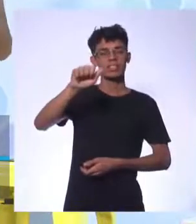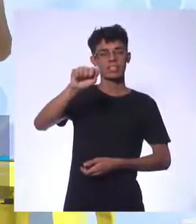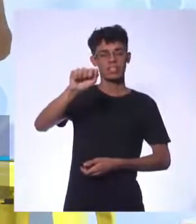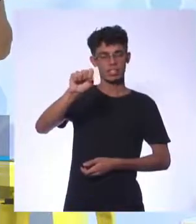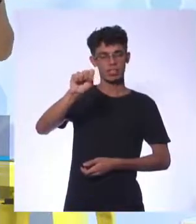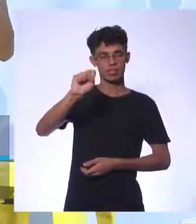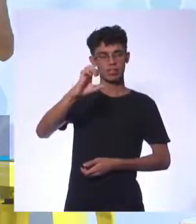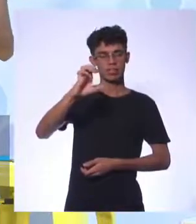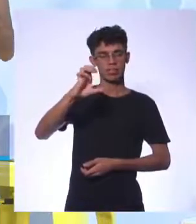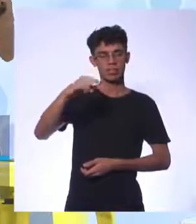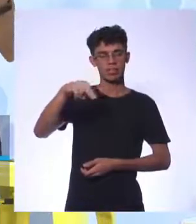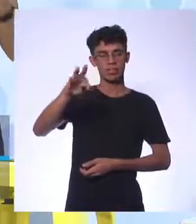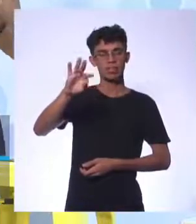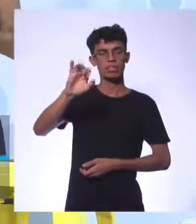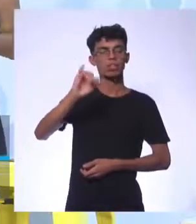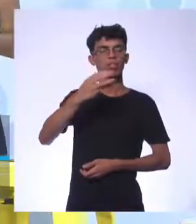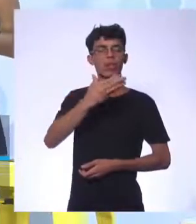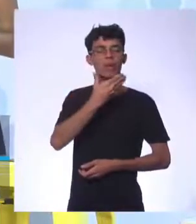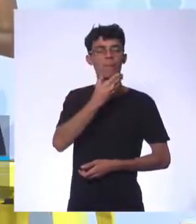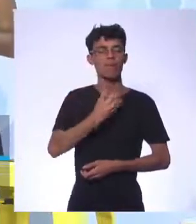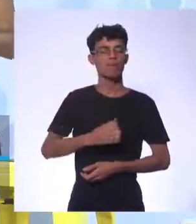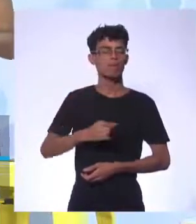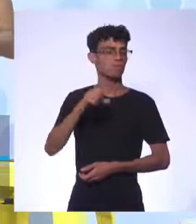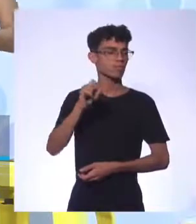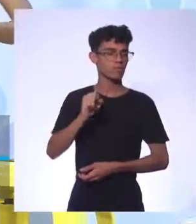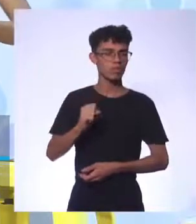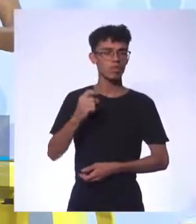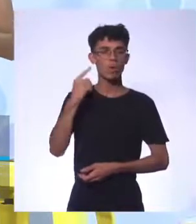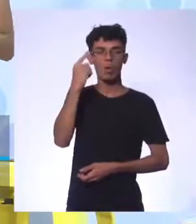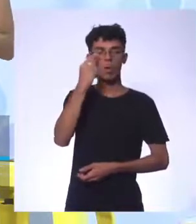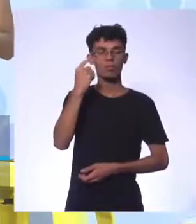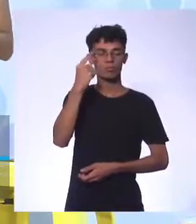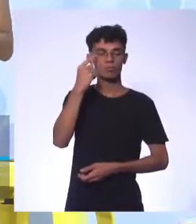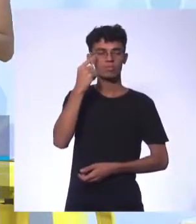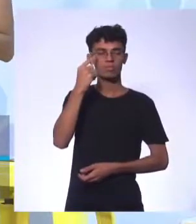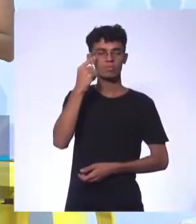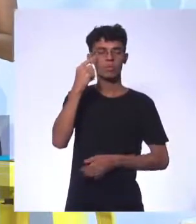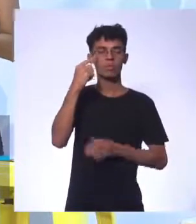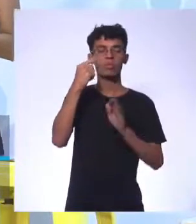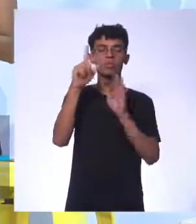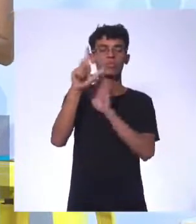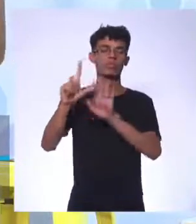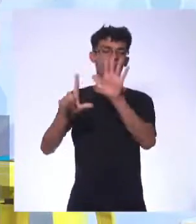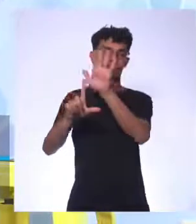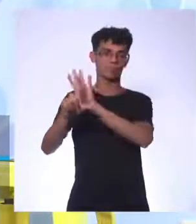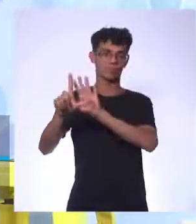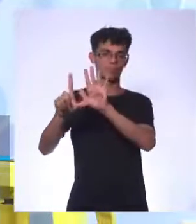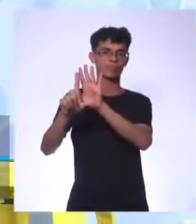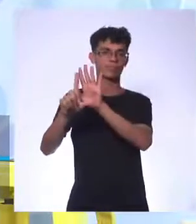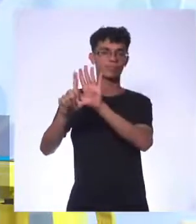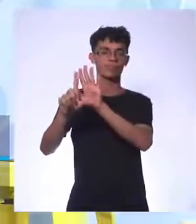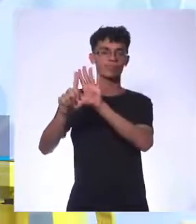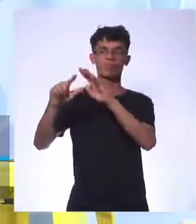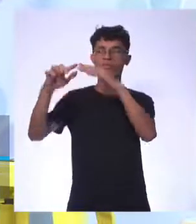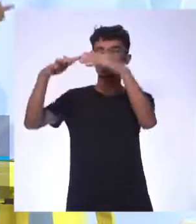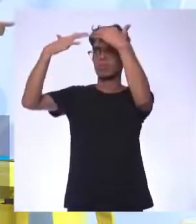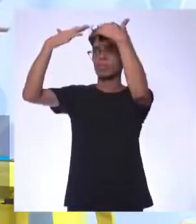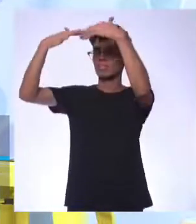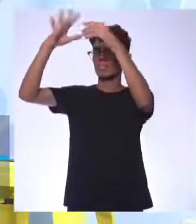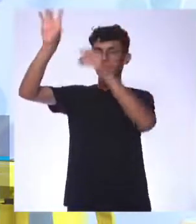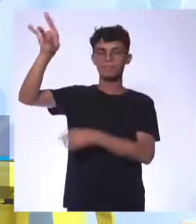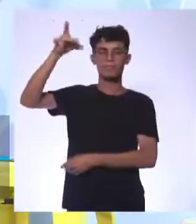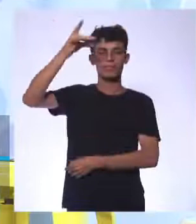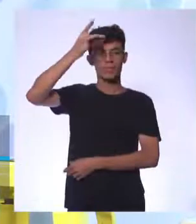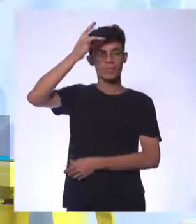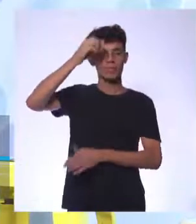cabelos longos, barba longa, olhos claros, que foi uma imagem que ficou bastante impressa no imaginário das pessoas de